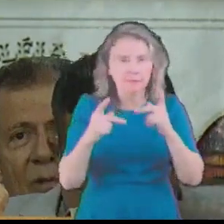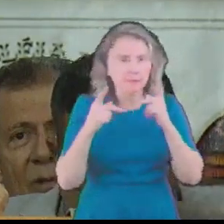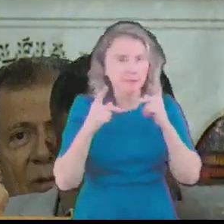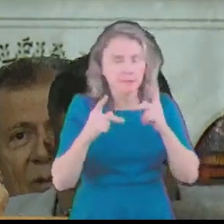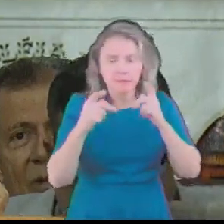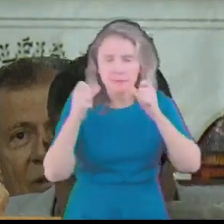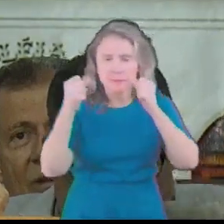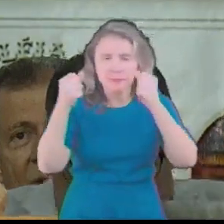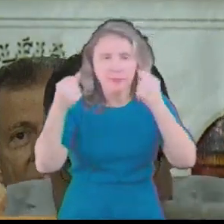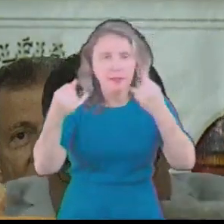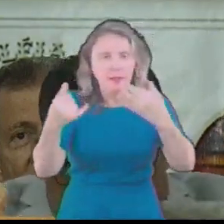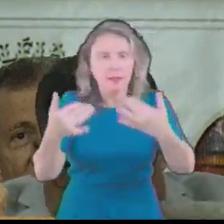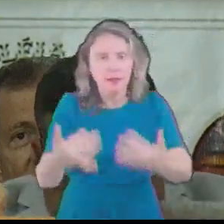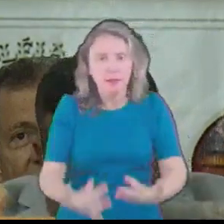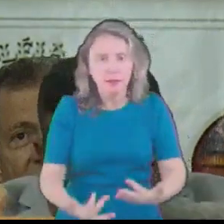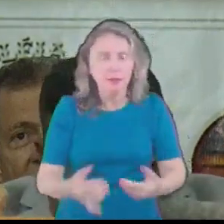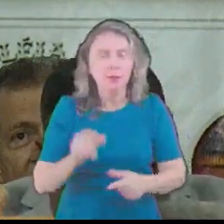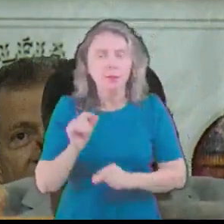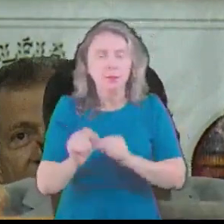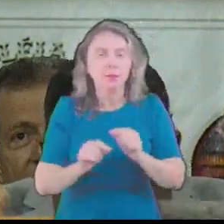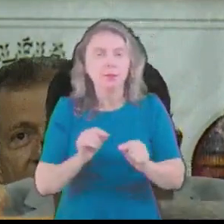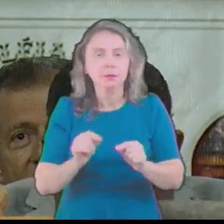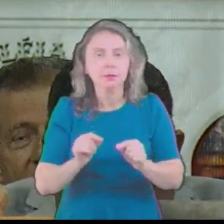o discurso do monte,